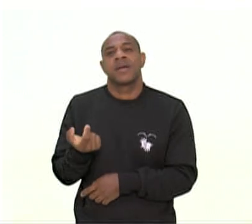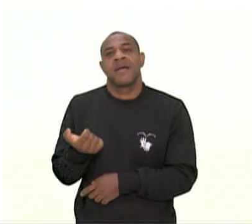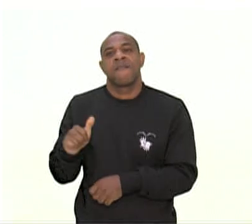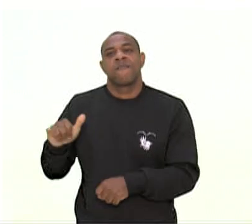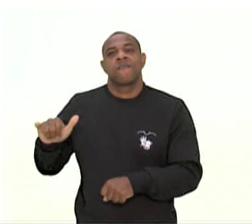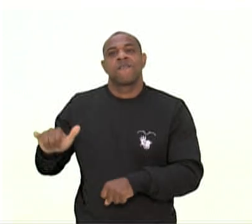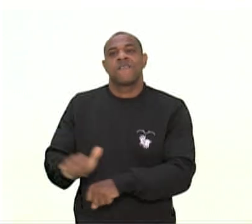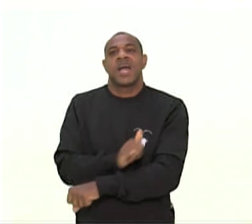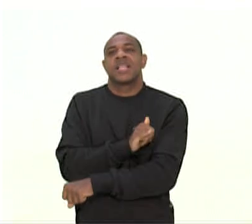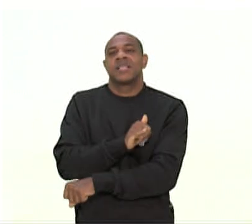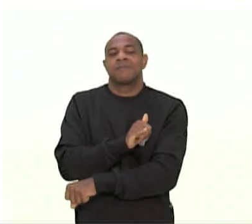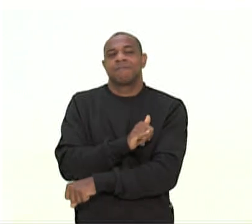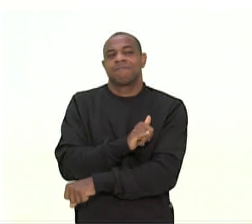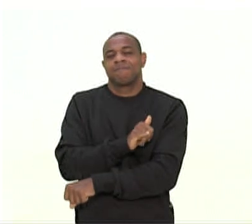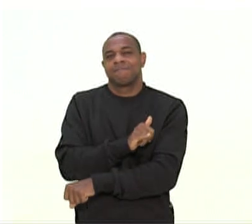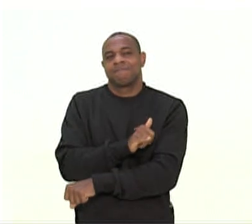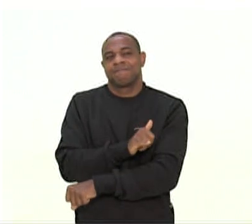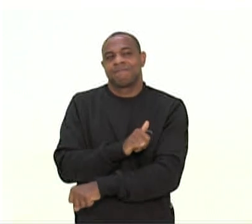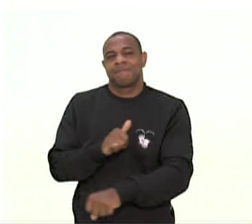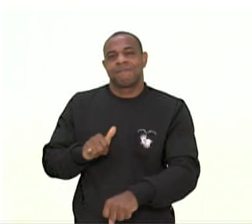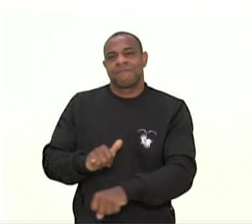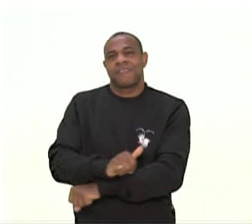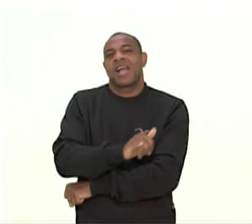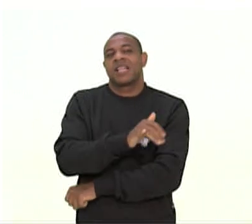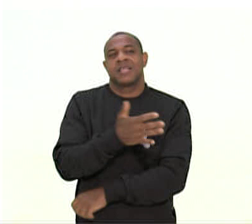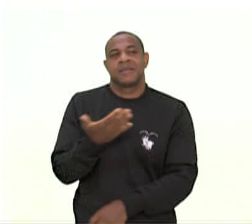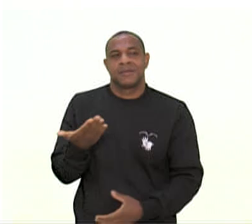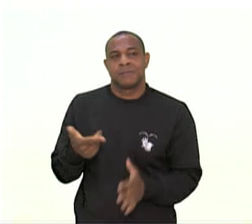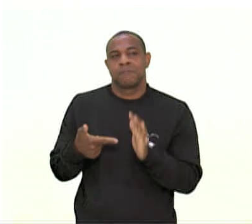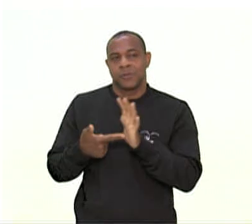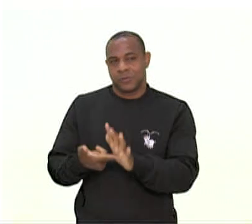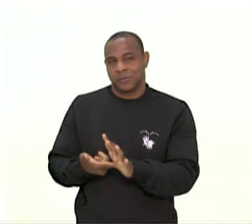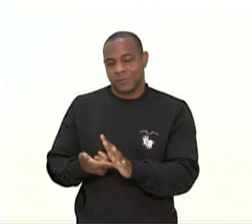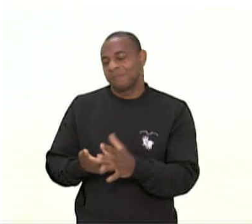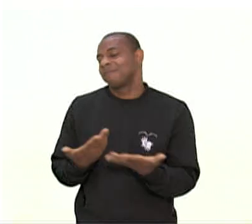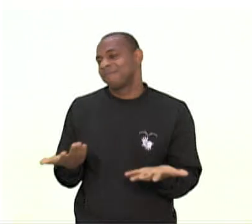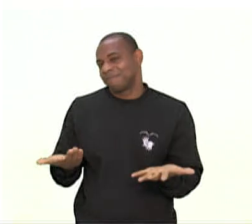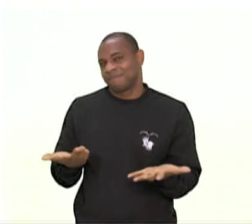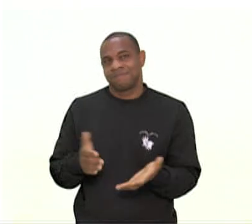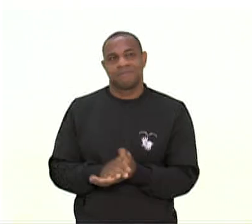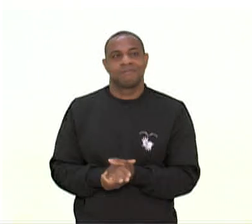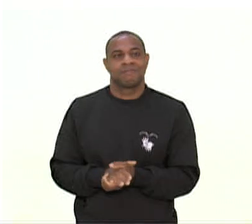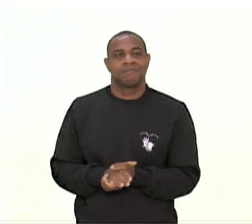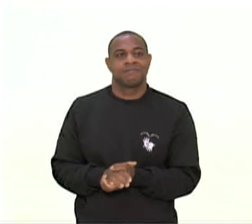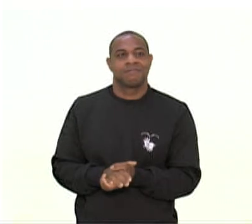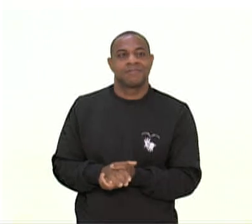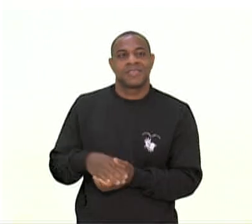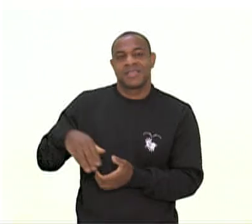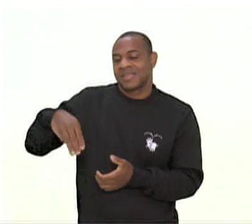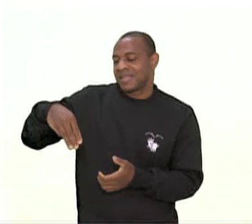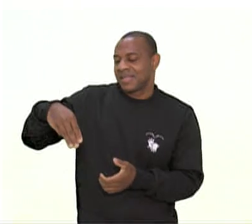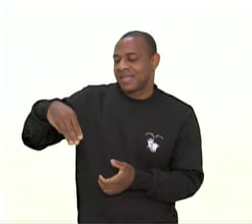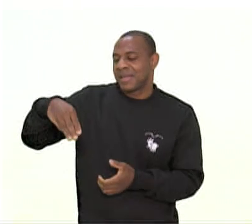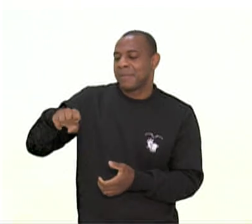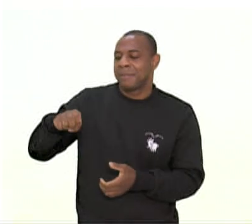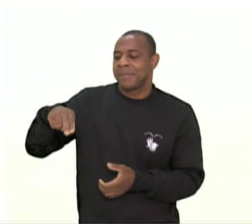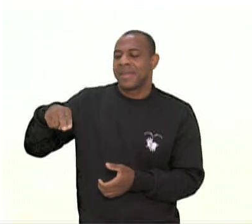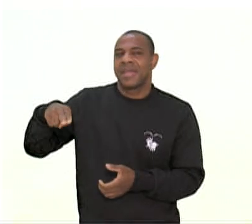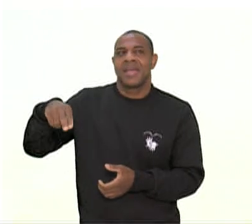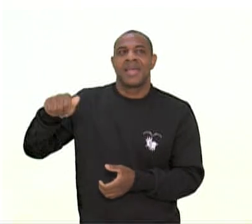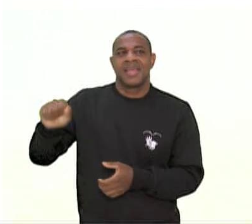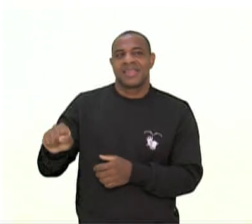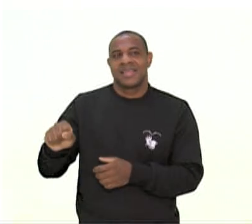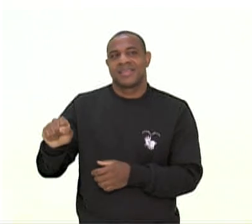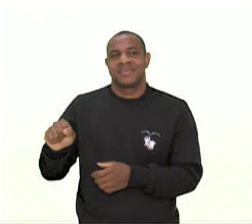né? Não, não cola, tá? Menos não existe. Você já poderia ter riscado a letra A